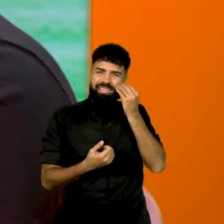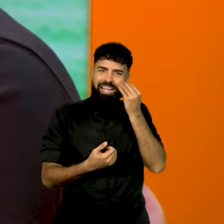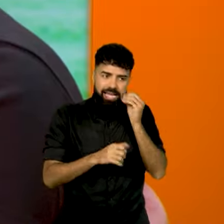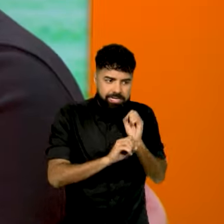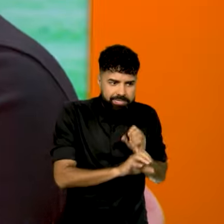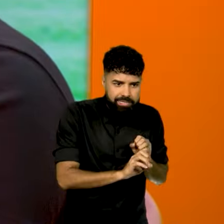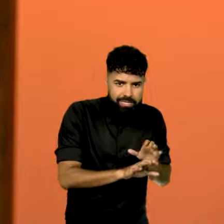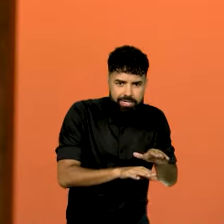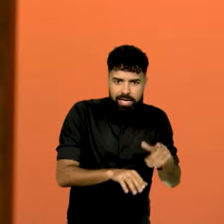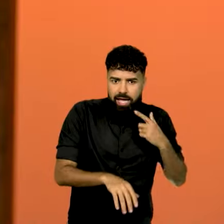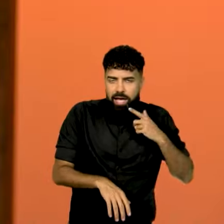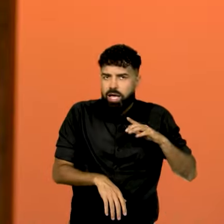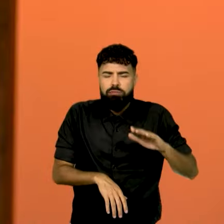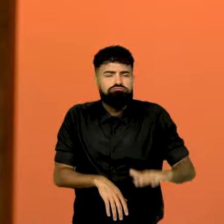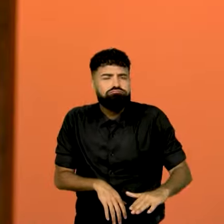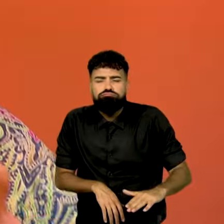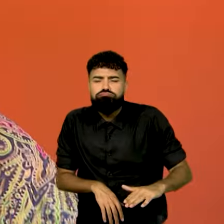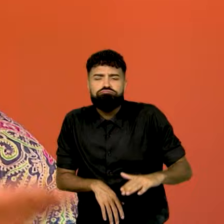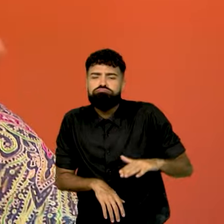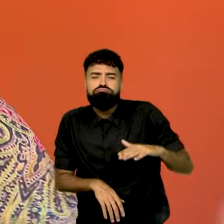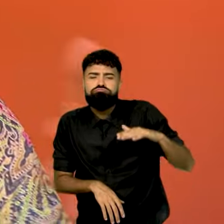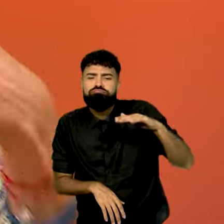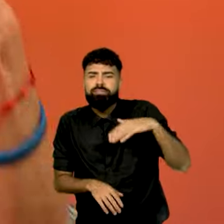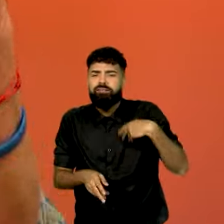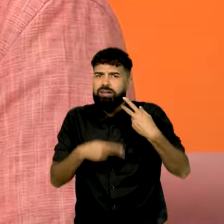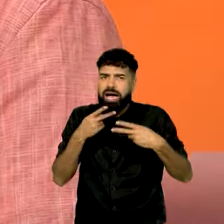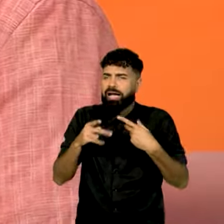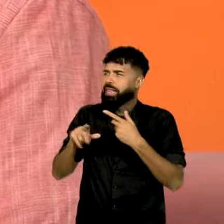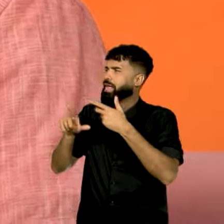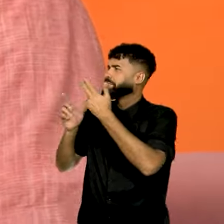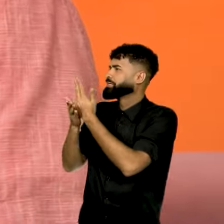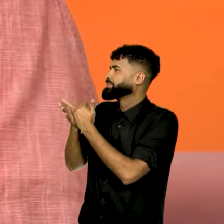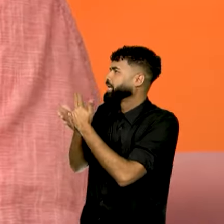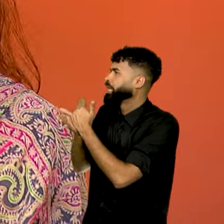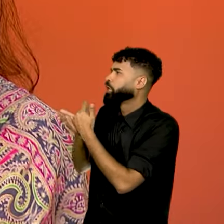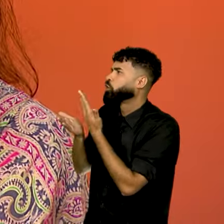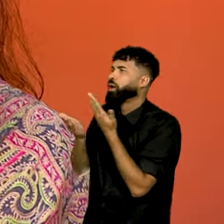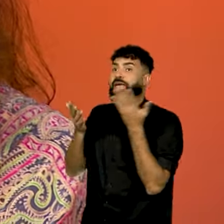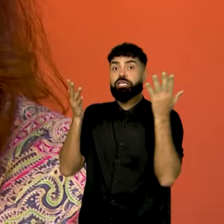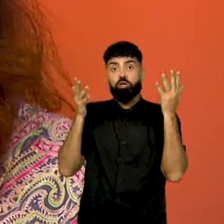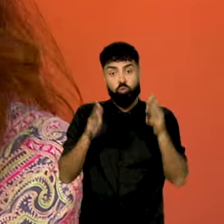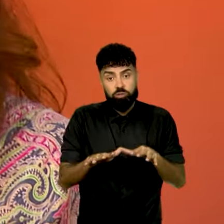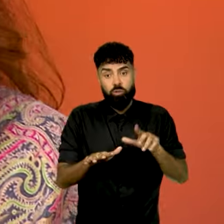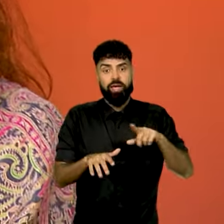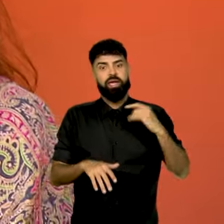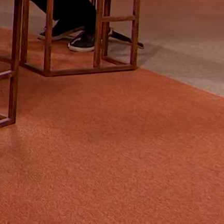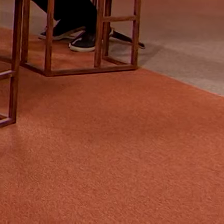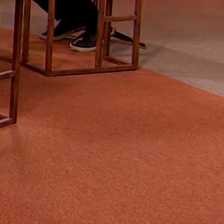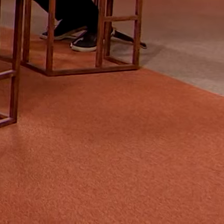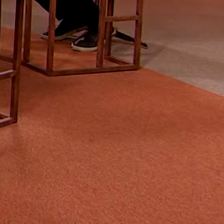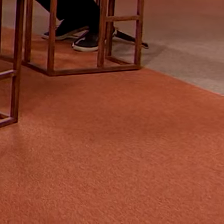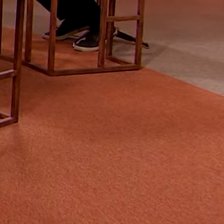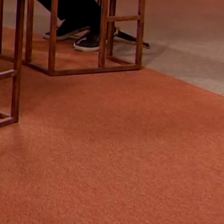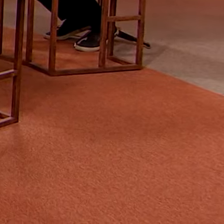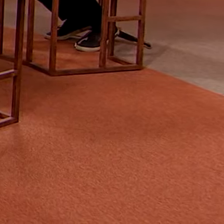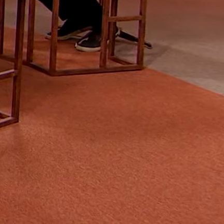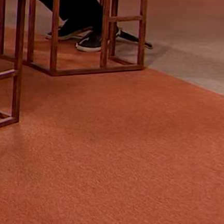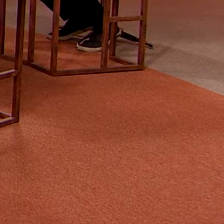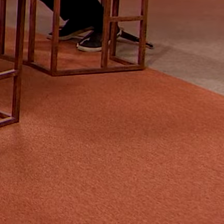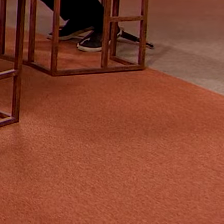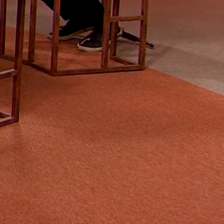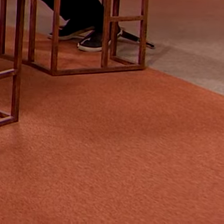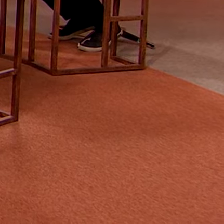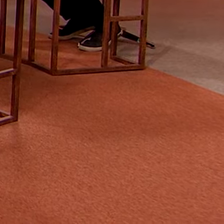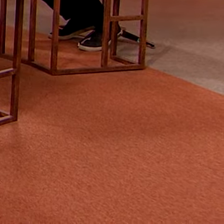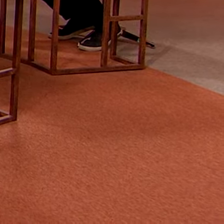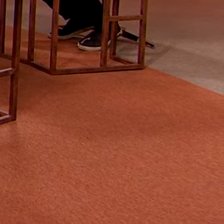ensinar... Desde, né, dentro da fala, através, claro, dos desenhos. Que a inclusão é importante. Claro. Que é importante e ele na junto, exatamente. Né? E